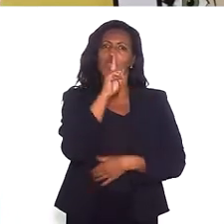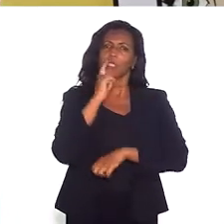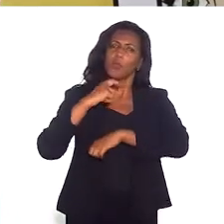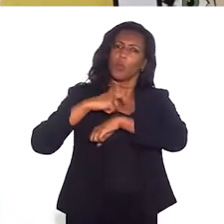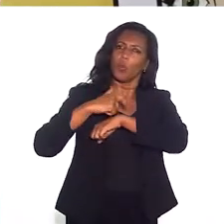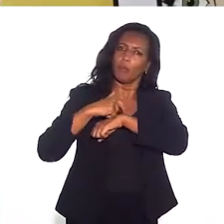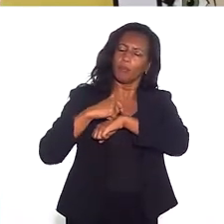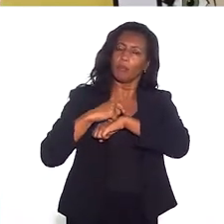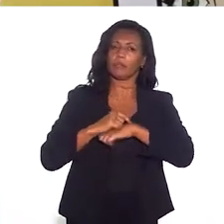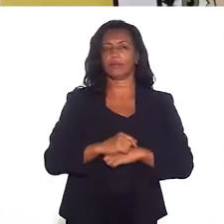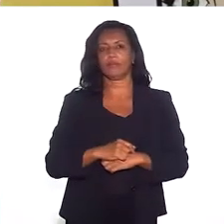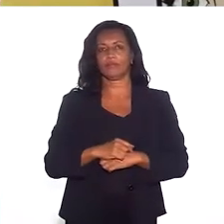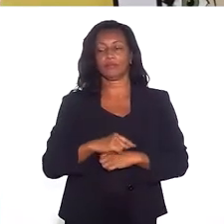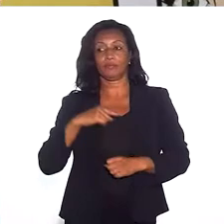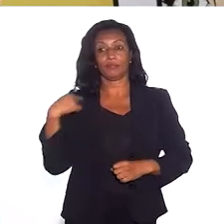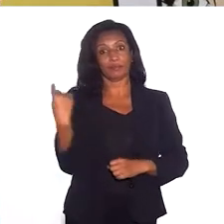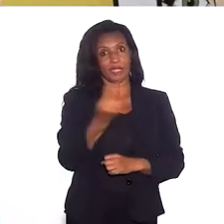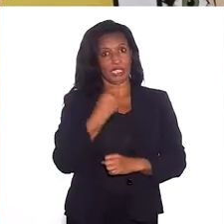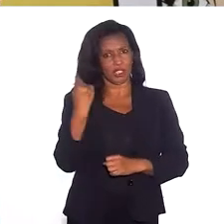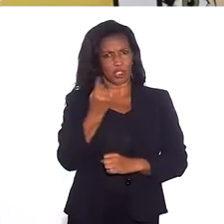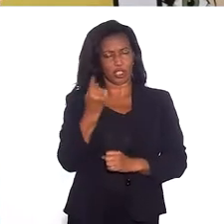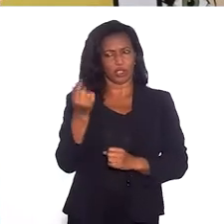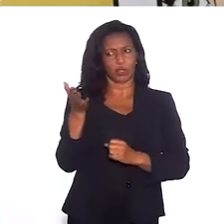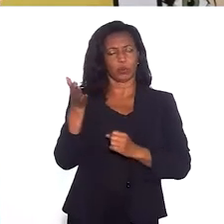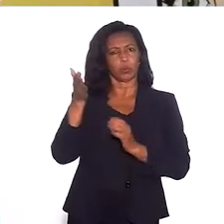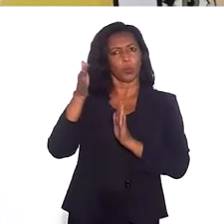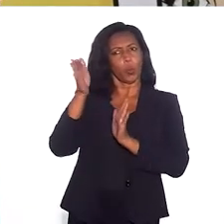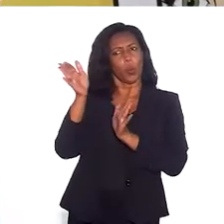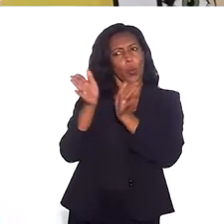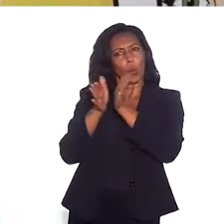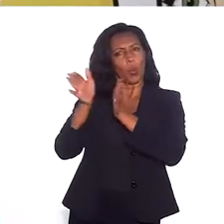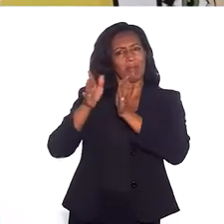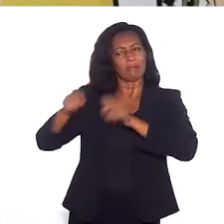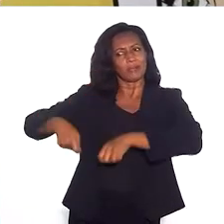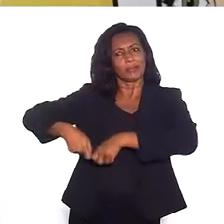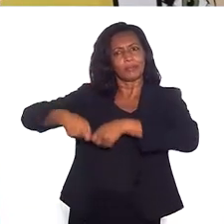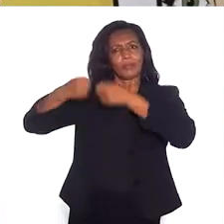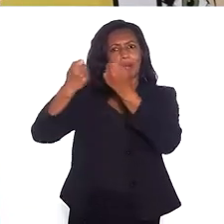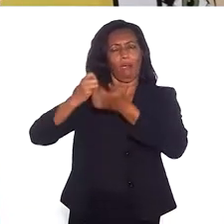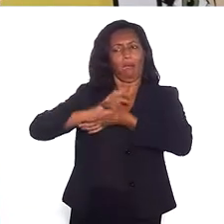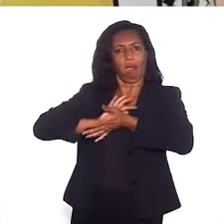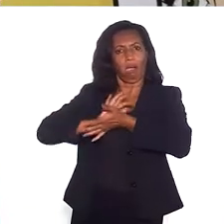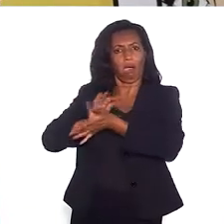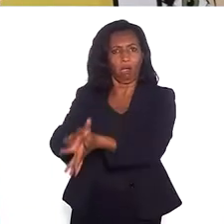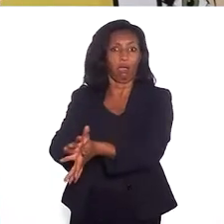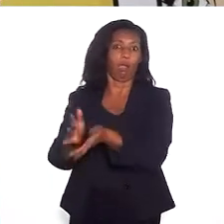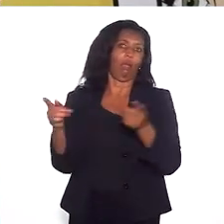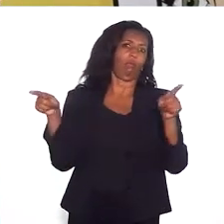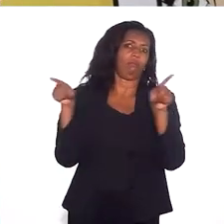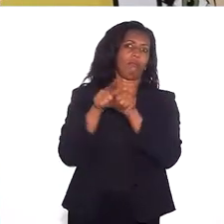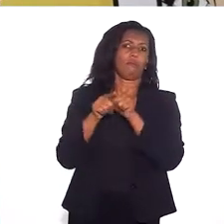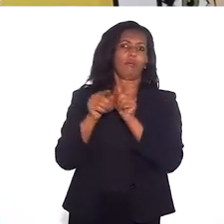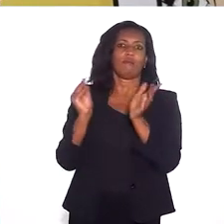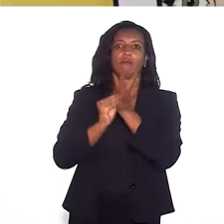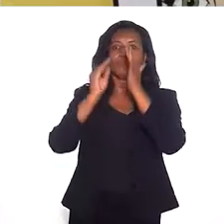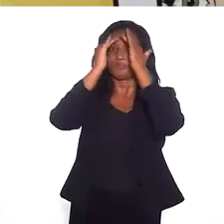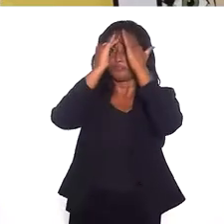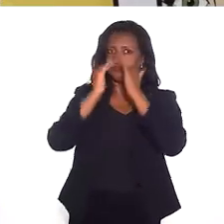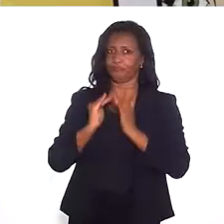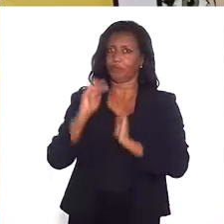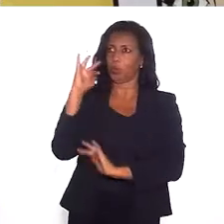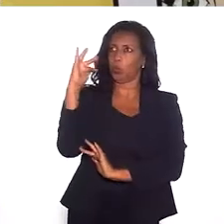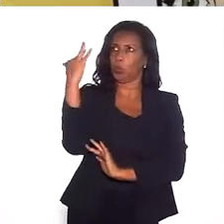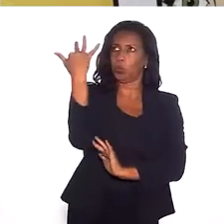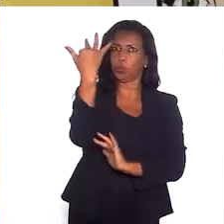nesse momento, né, a gente correlacionou a destruição, a opressão ou até mesmo a falta de respeito do